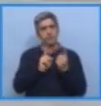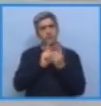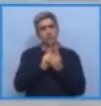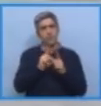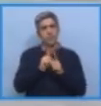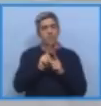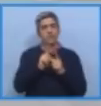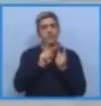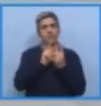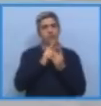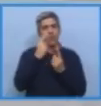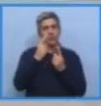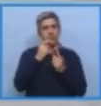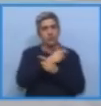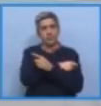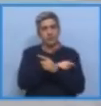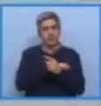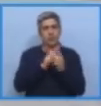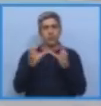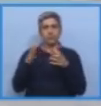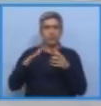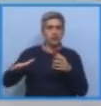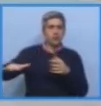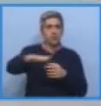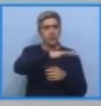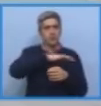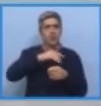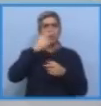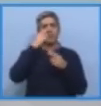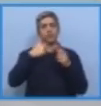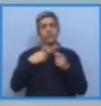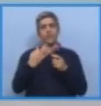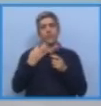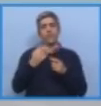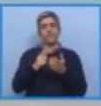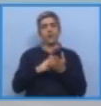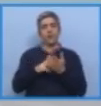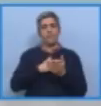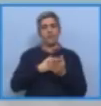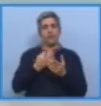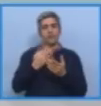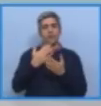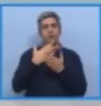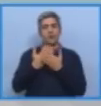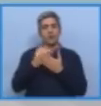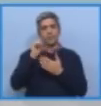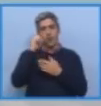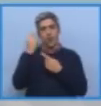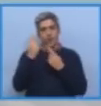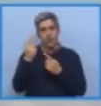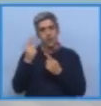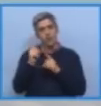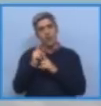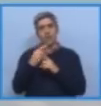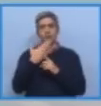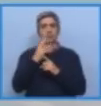forma, estar diante de alguém que representa a própria comunidade e as pessoas a quem a minha falta de amor, de alguma forma, pode ter afetado.